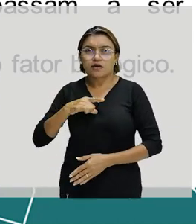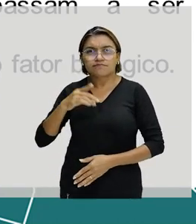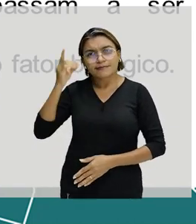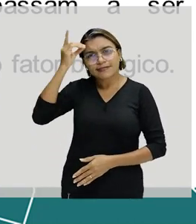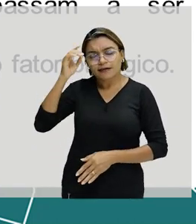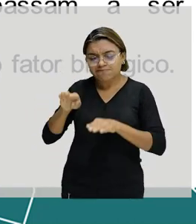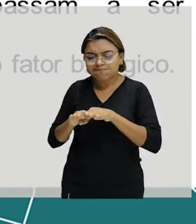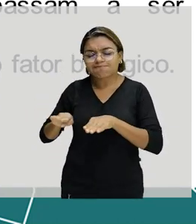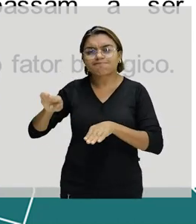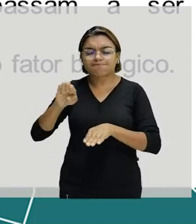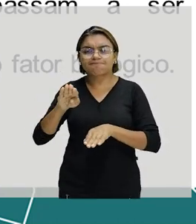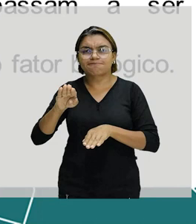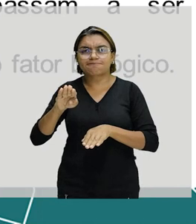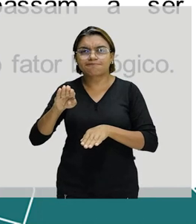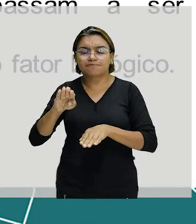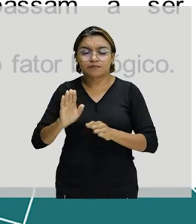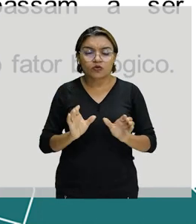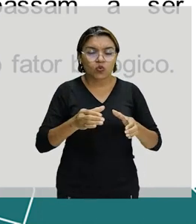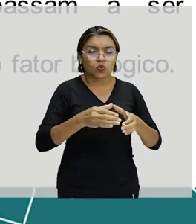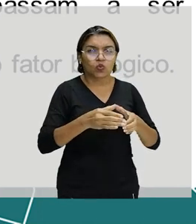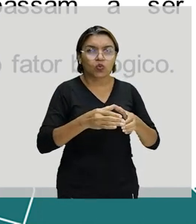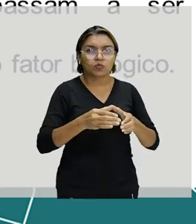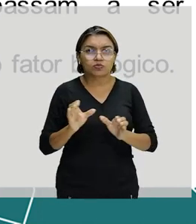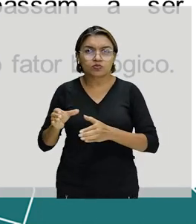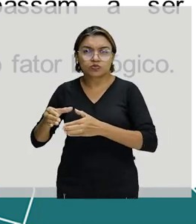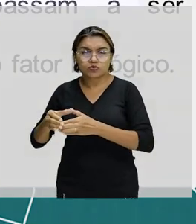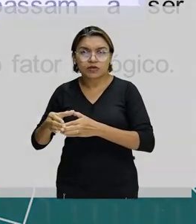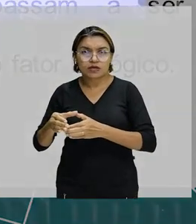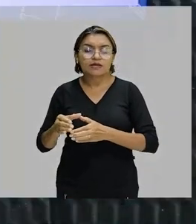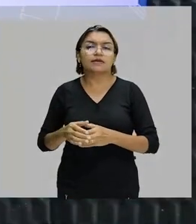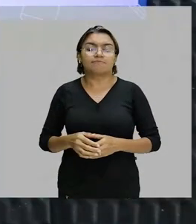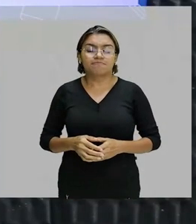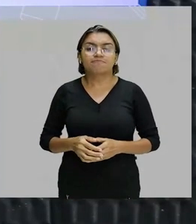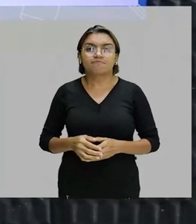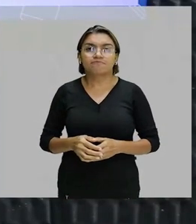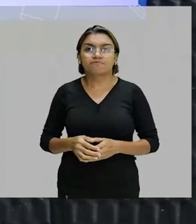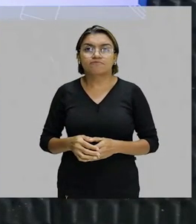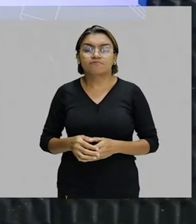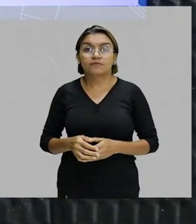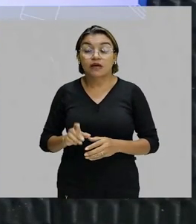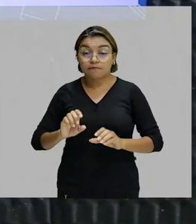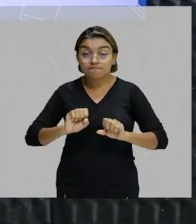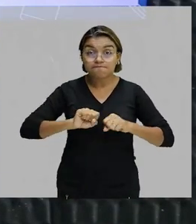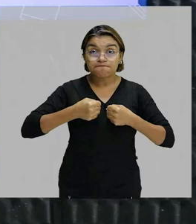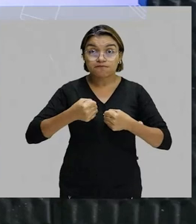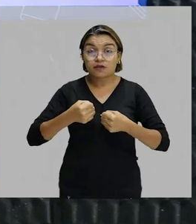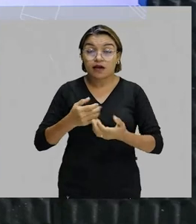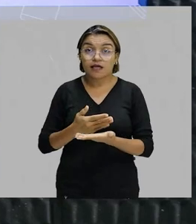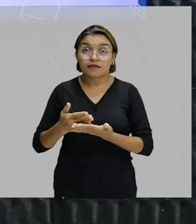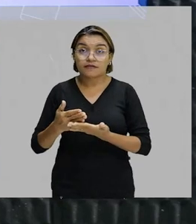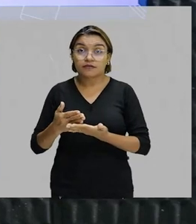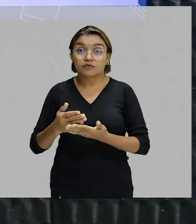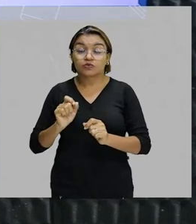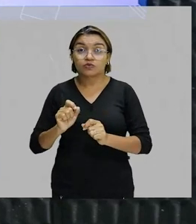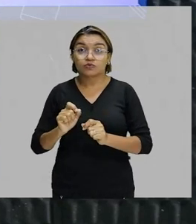de superioridade entre os grupos étnicos e raciais isso passou a ser defendido através da